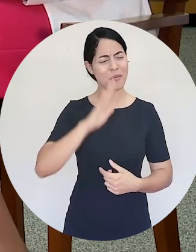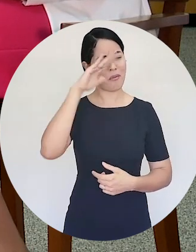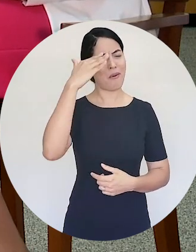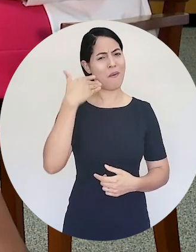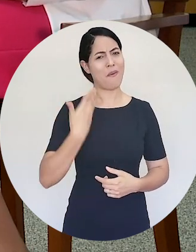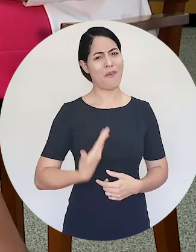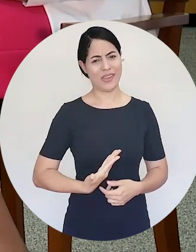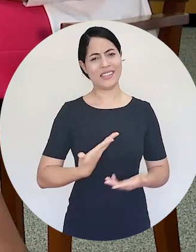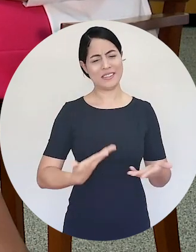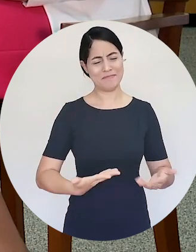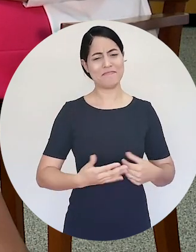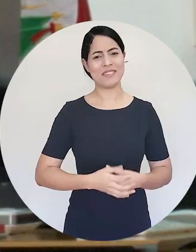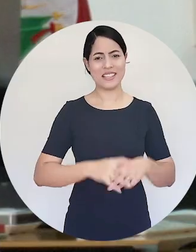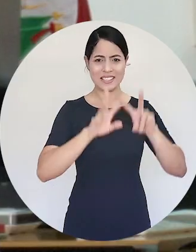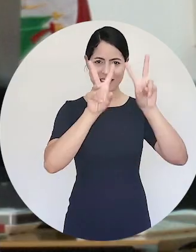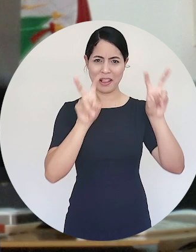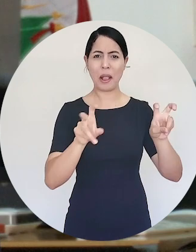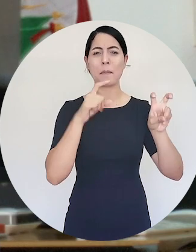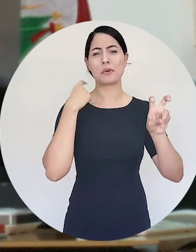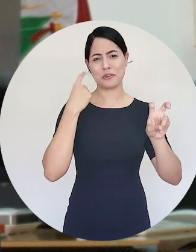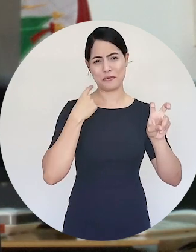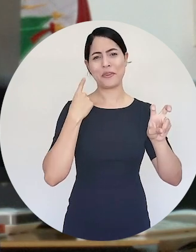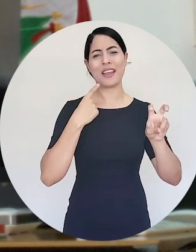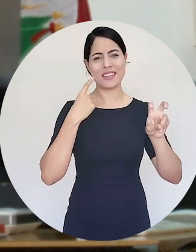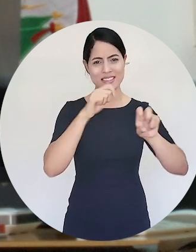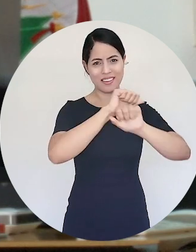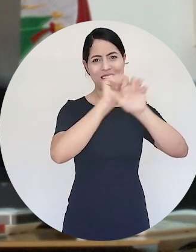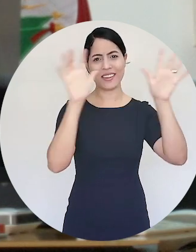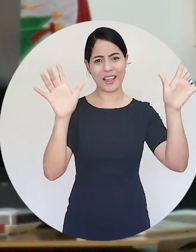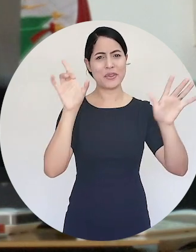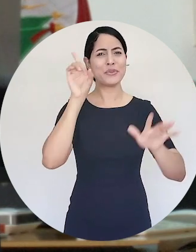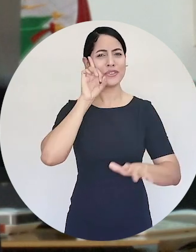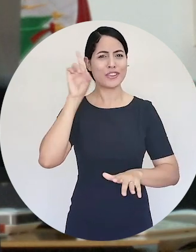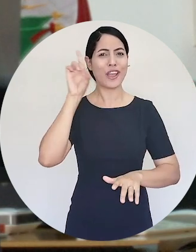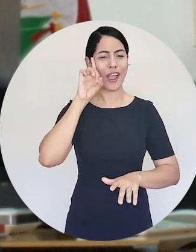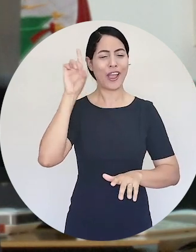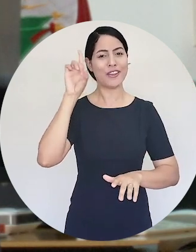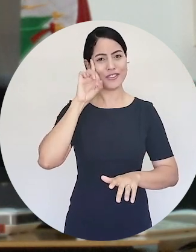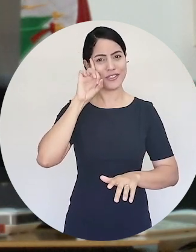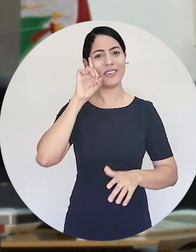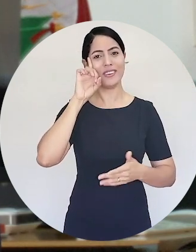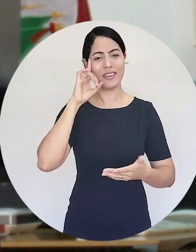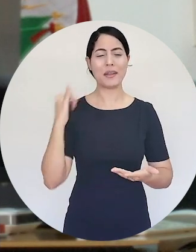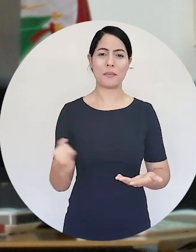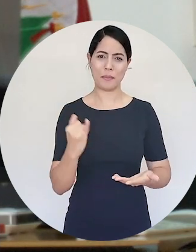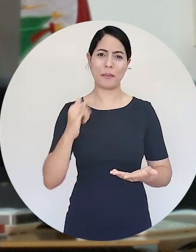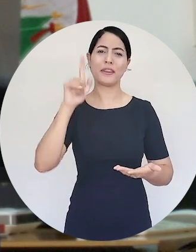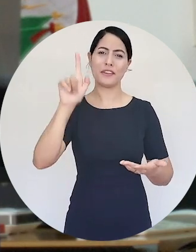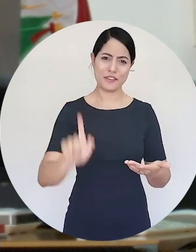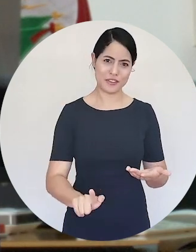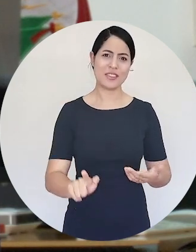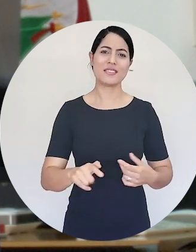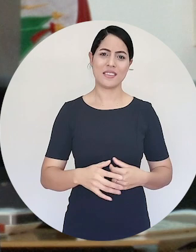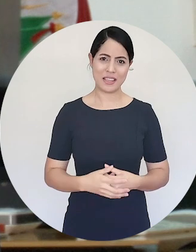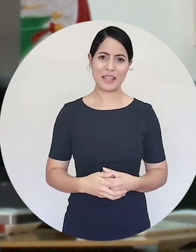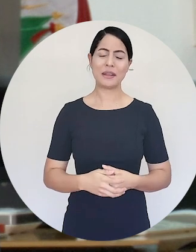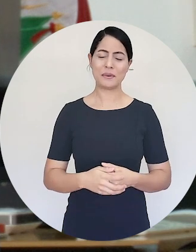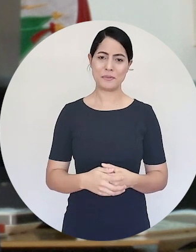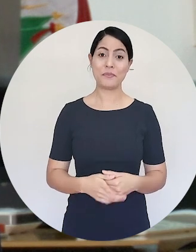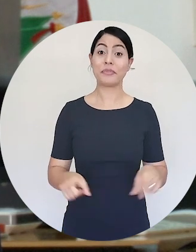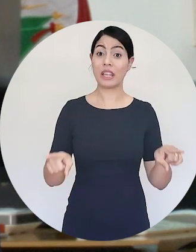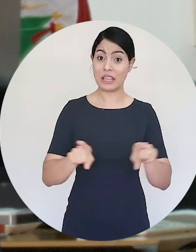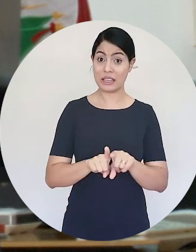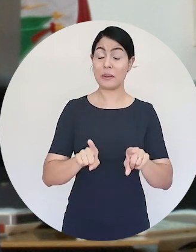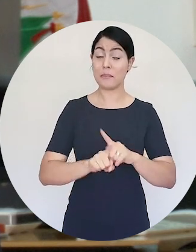programa. Uma honra, sempre poder esclarecer a advocacia, o cotidiano da nossa gestão, o dia a dia